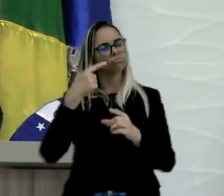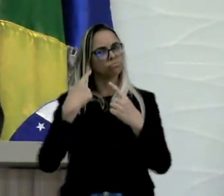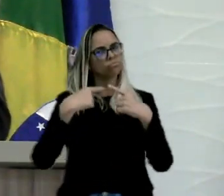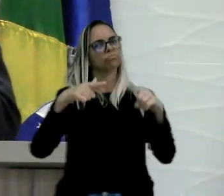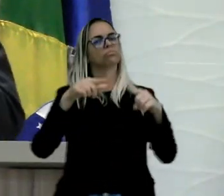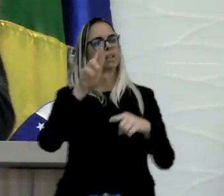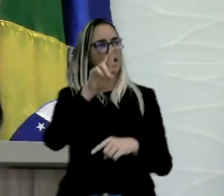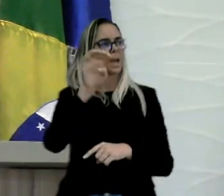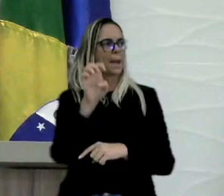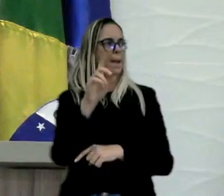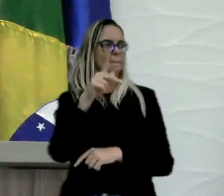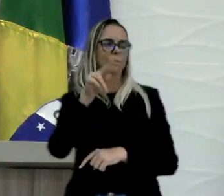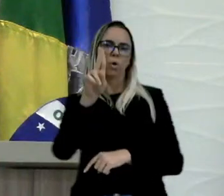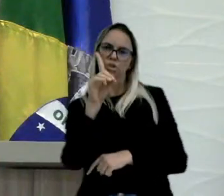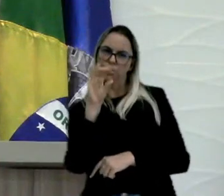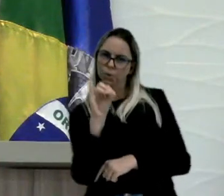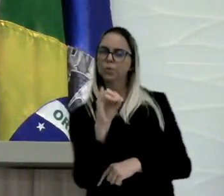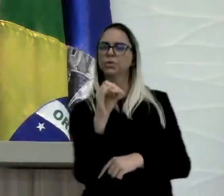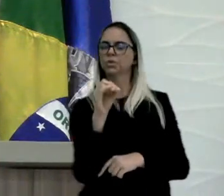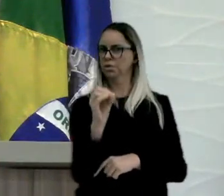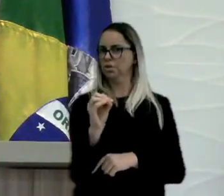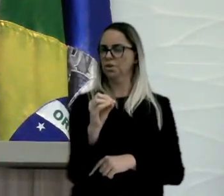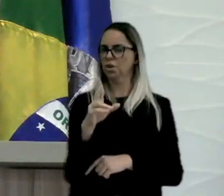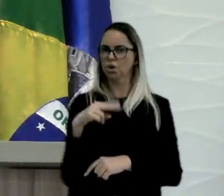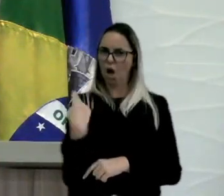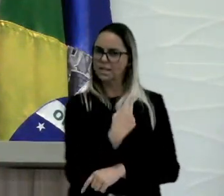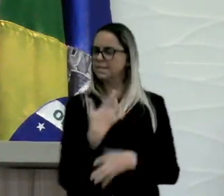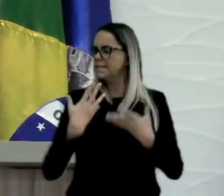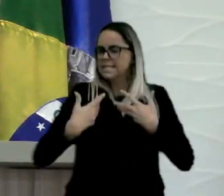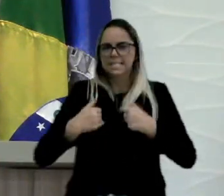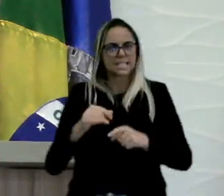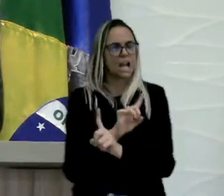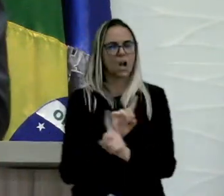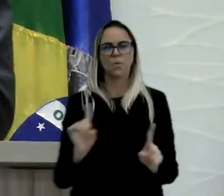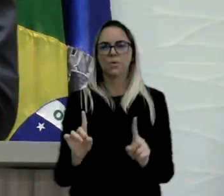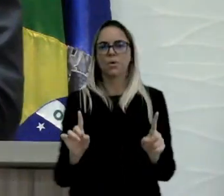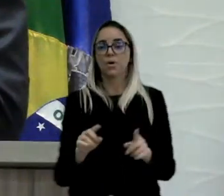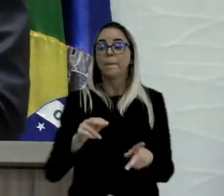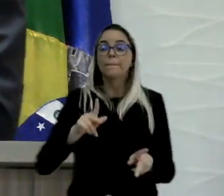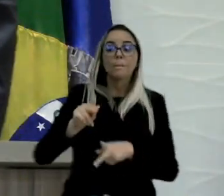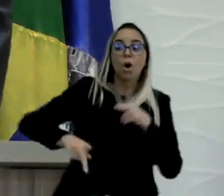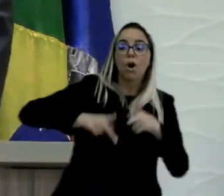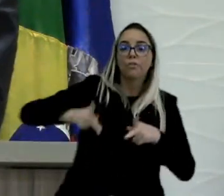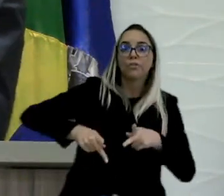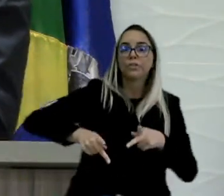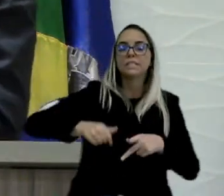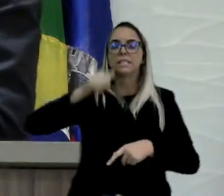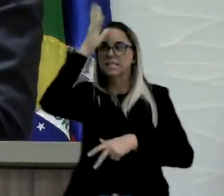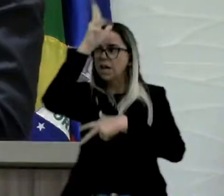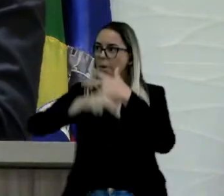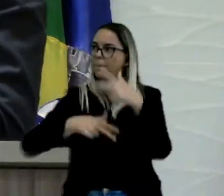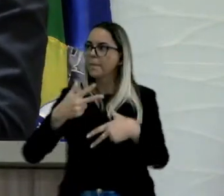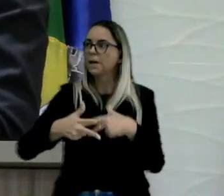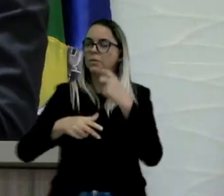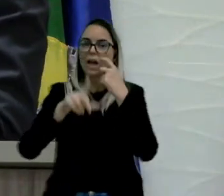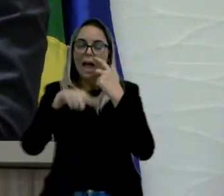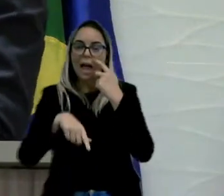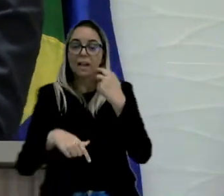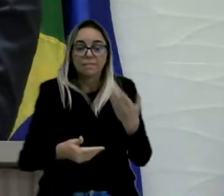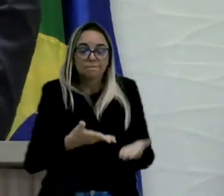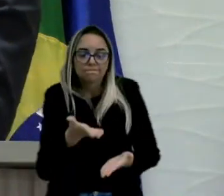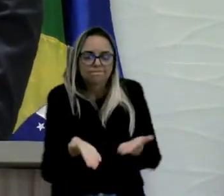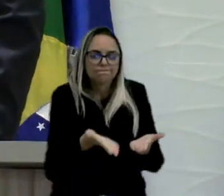estamos rejeitando a maneira pela qual o povo de São Bento está sendo tratado